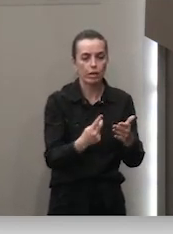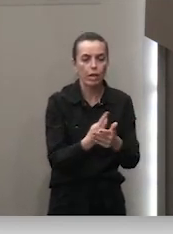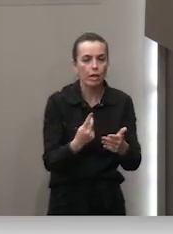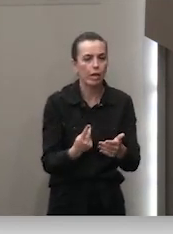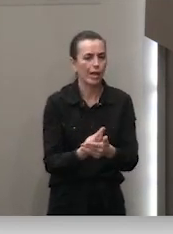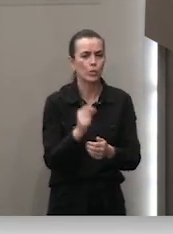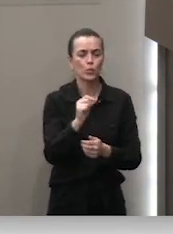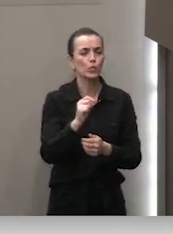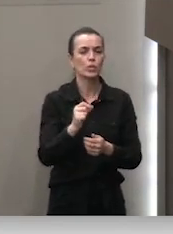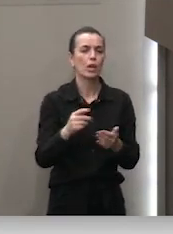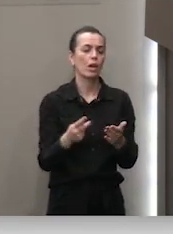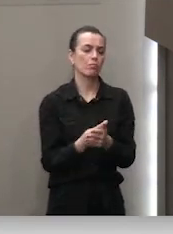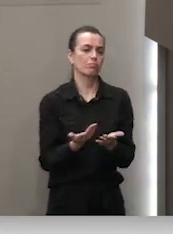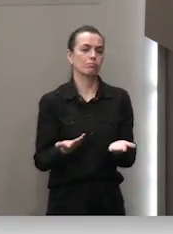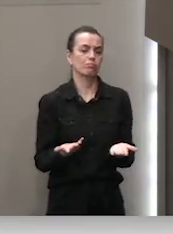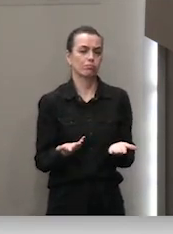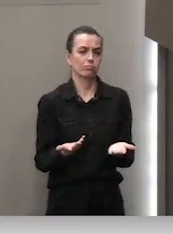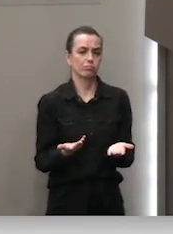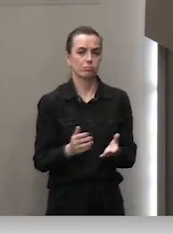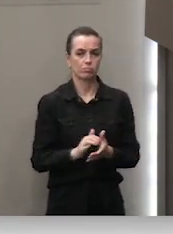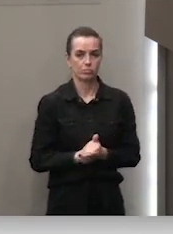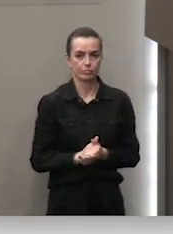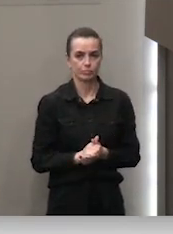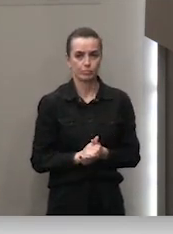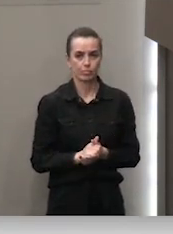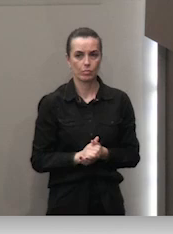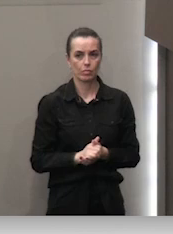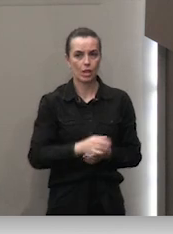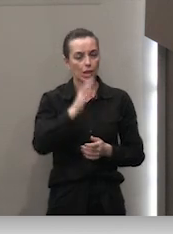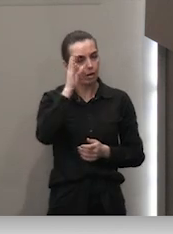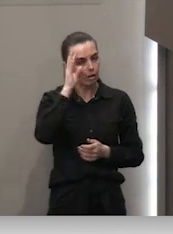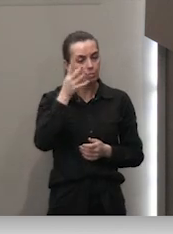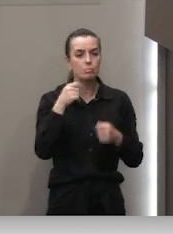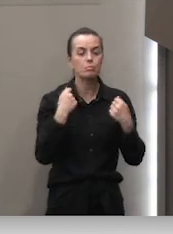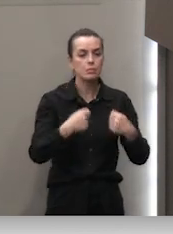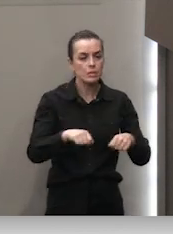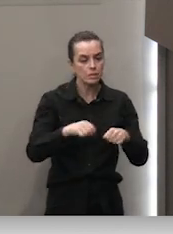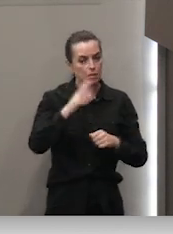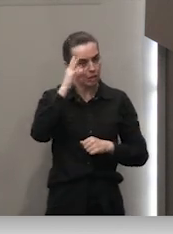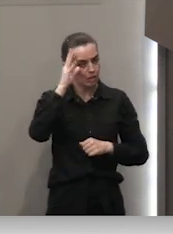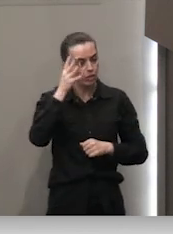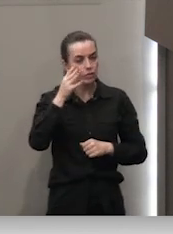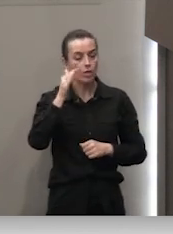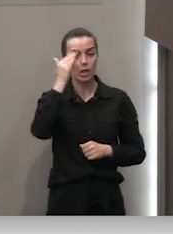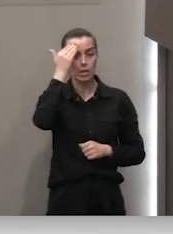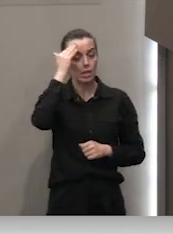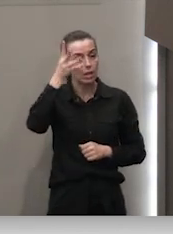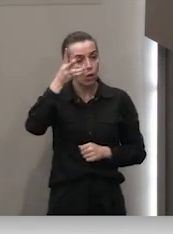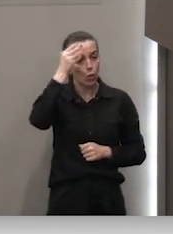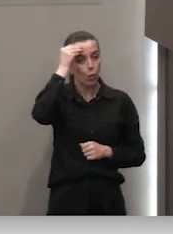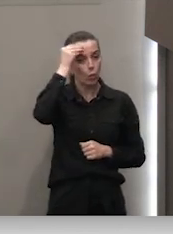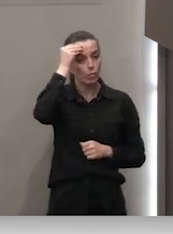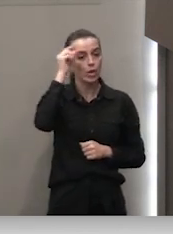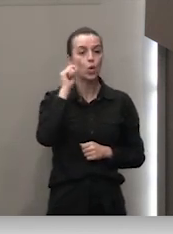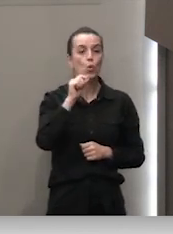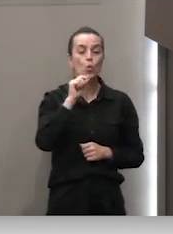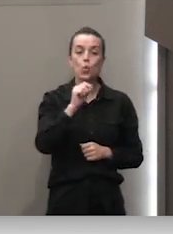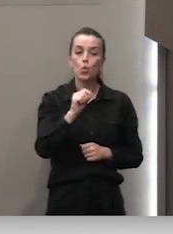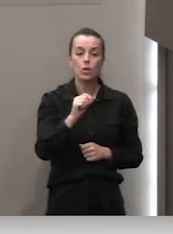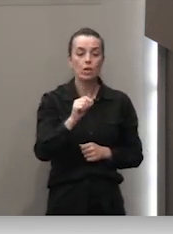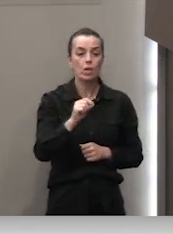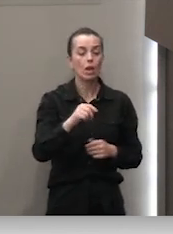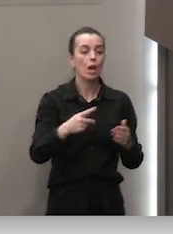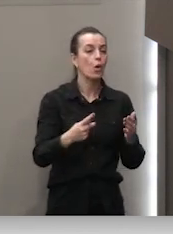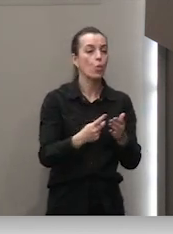Gustavo. A partir da morte do Gustavo, nós queremos entender tudo o que está acontecendo para que não aconteça